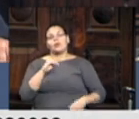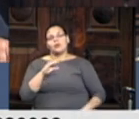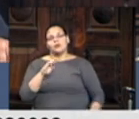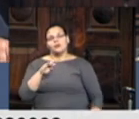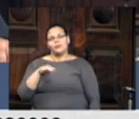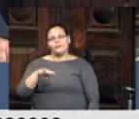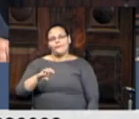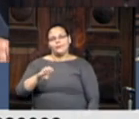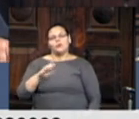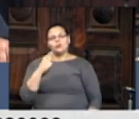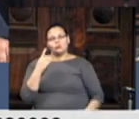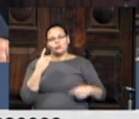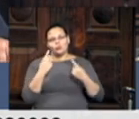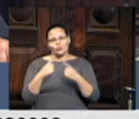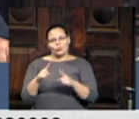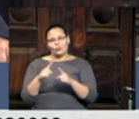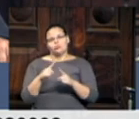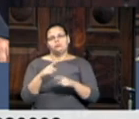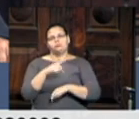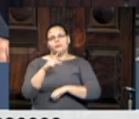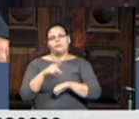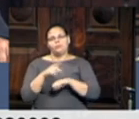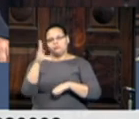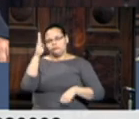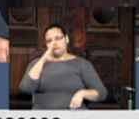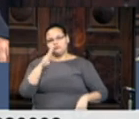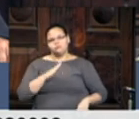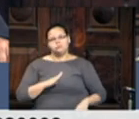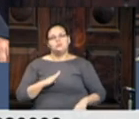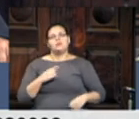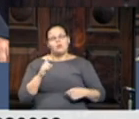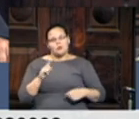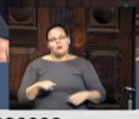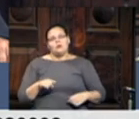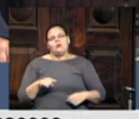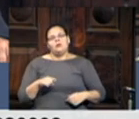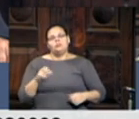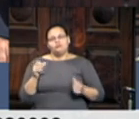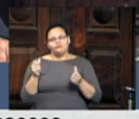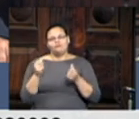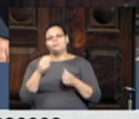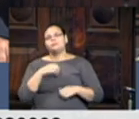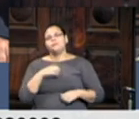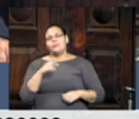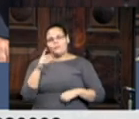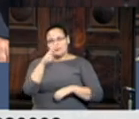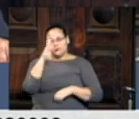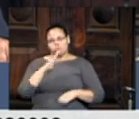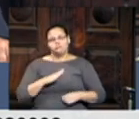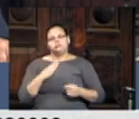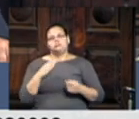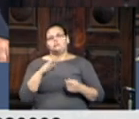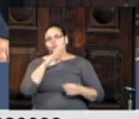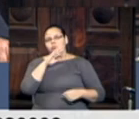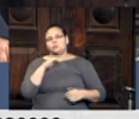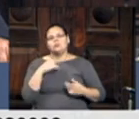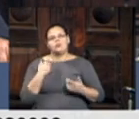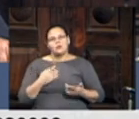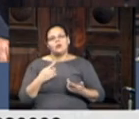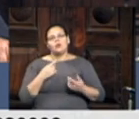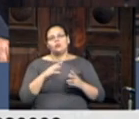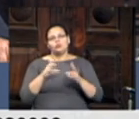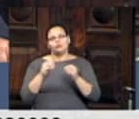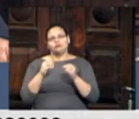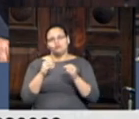país. Um verdadeiro crime de lesa pátria. Essa agressão contra